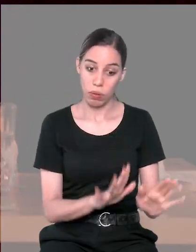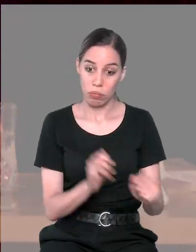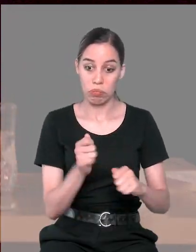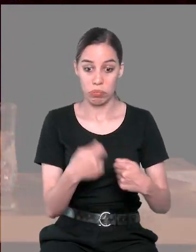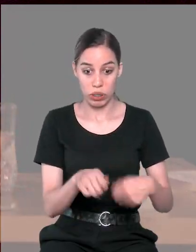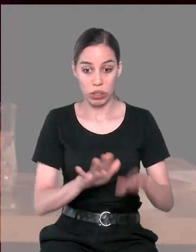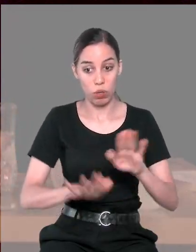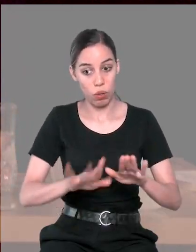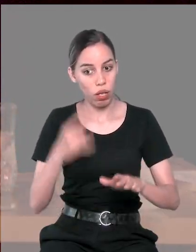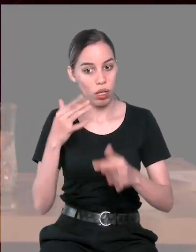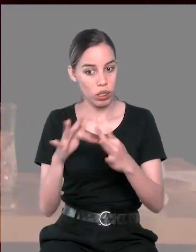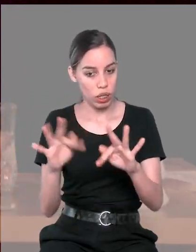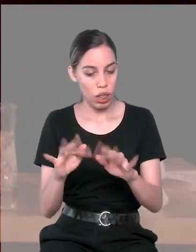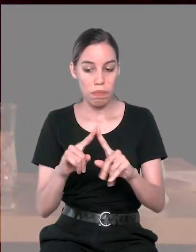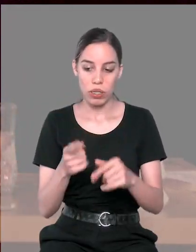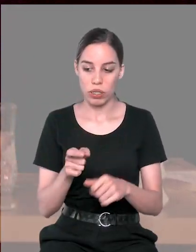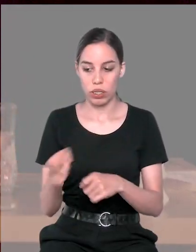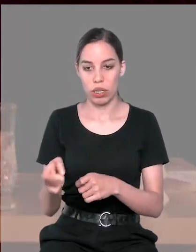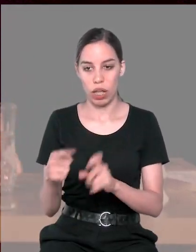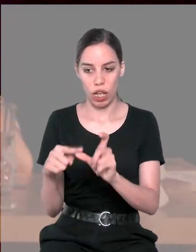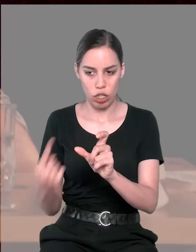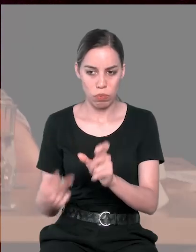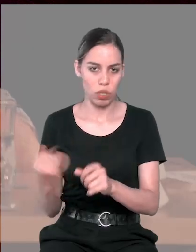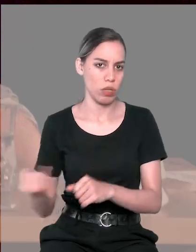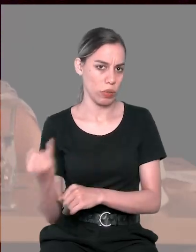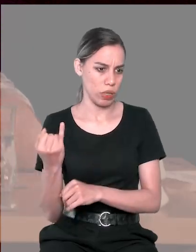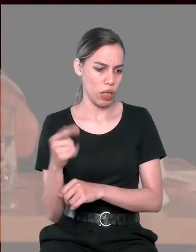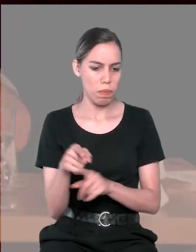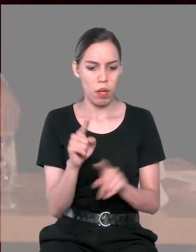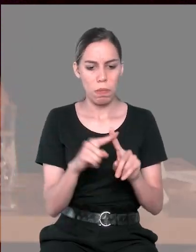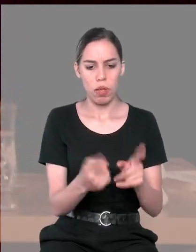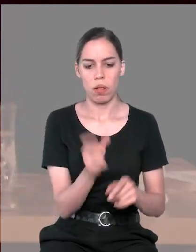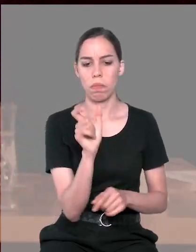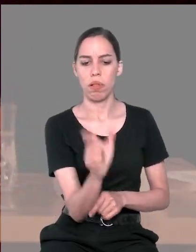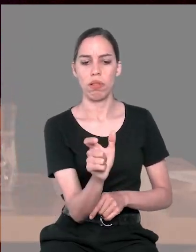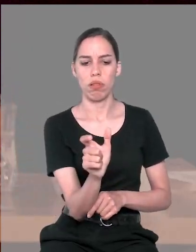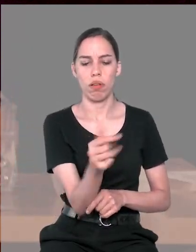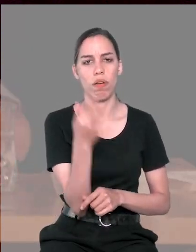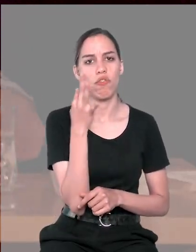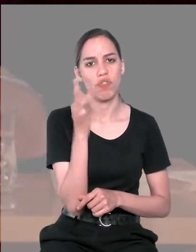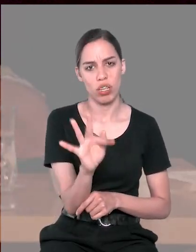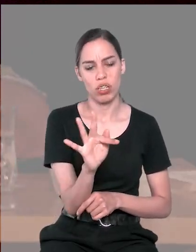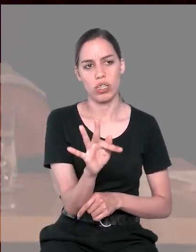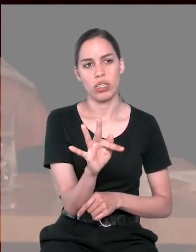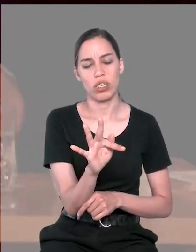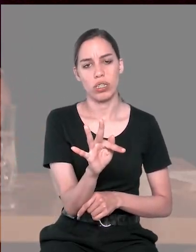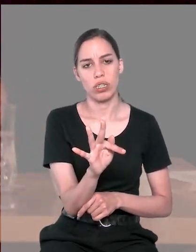sintaxe. Não, mas aqui a etimologia é muito importante. Mas aqui você tem uma palavra que em francês é cœur, e em português é